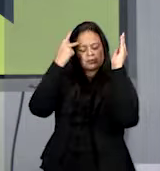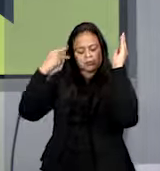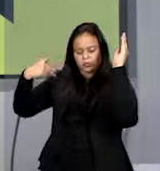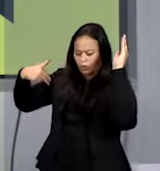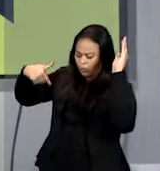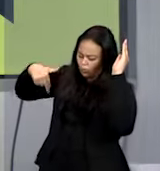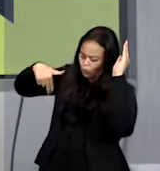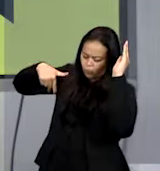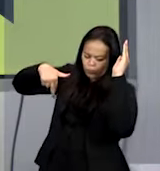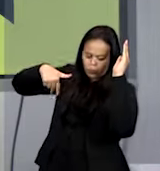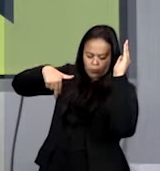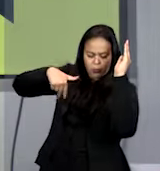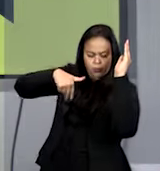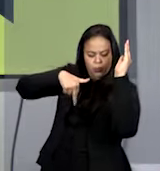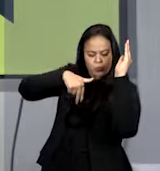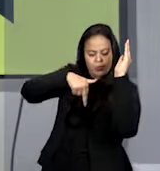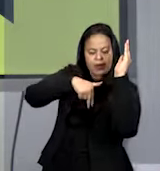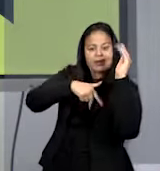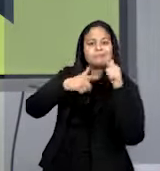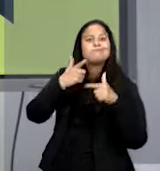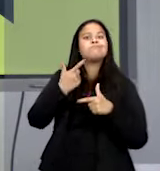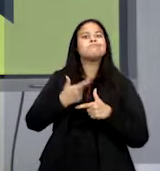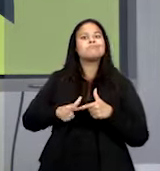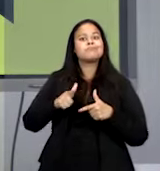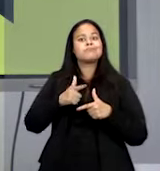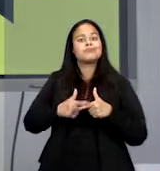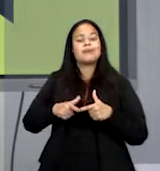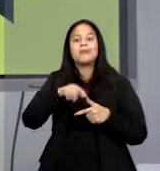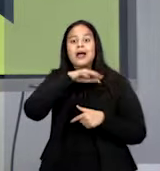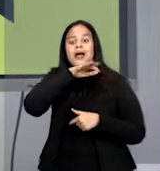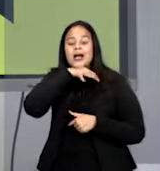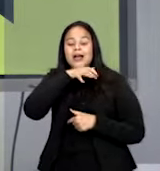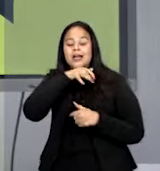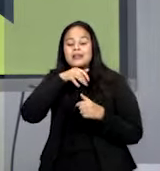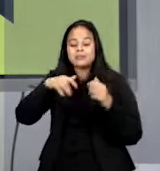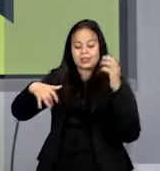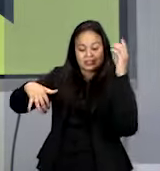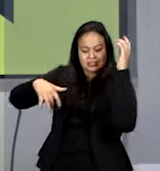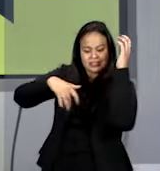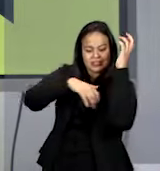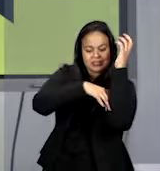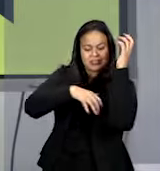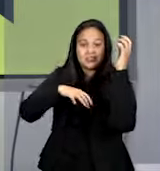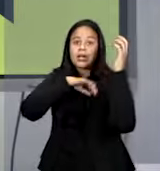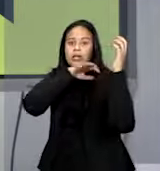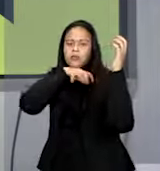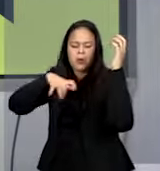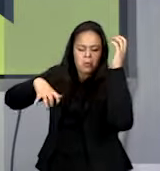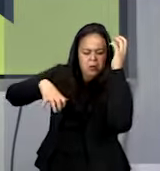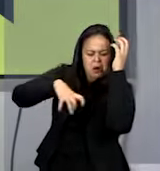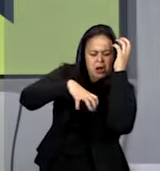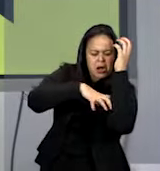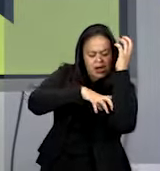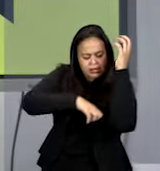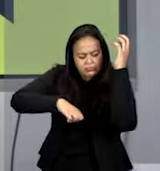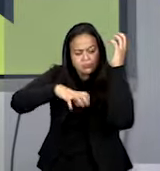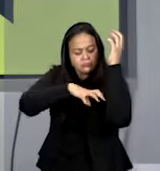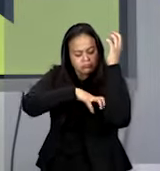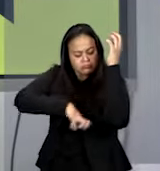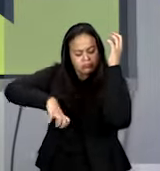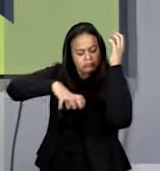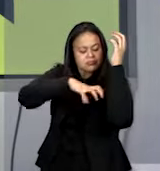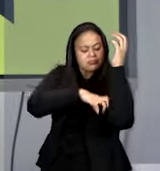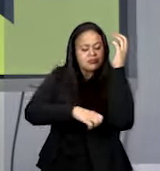condomínio começam a ter problemas com os animais que invadem as casas para tirar comida,